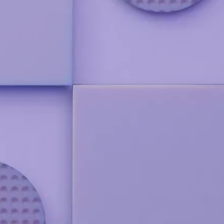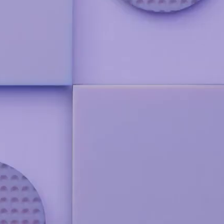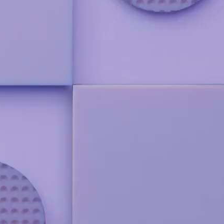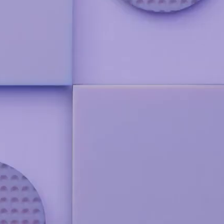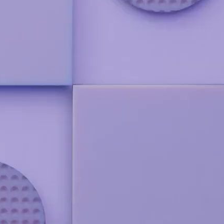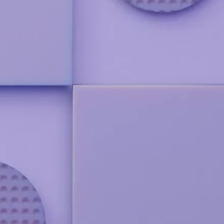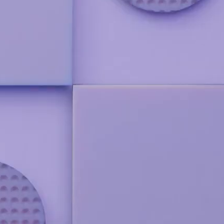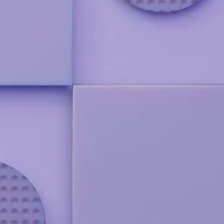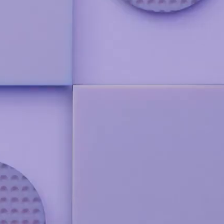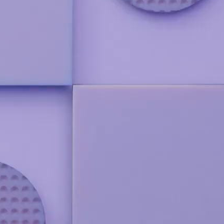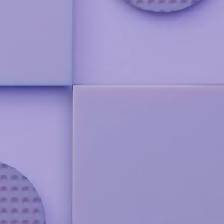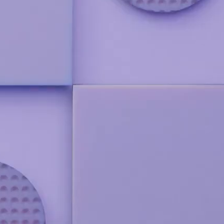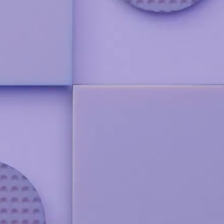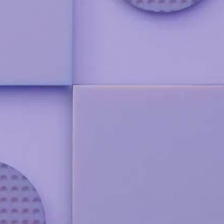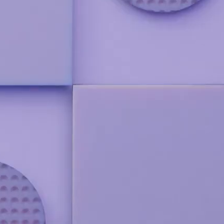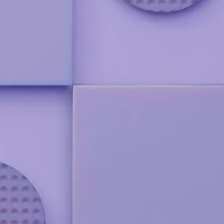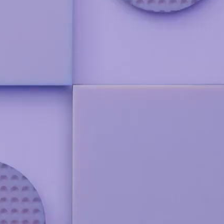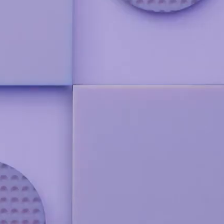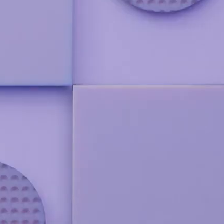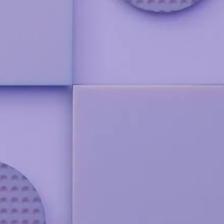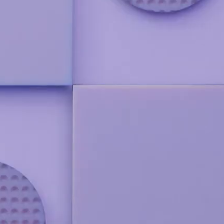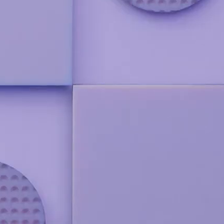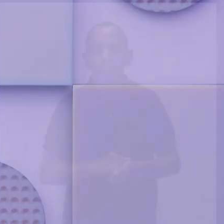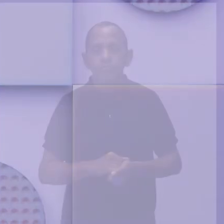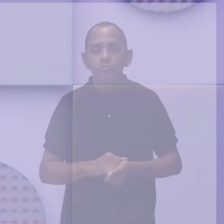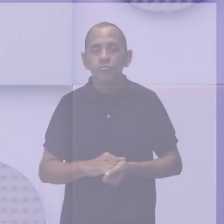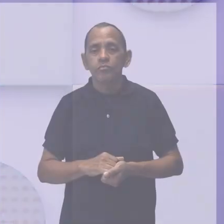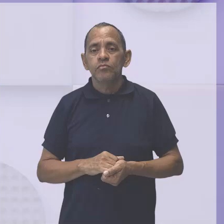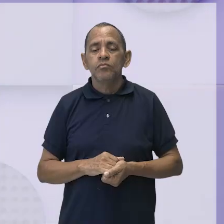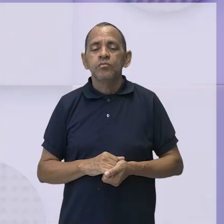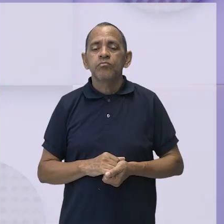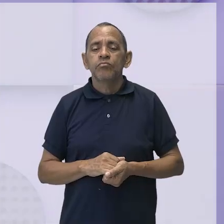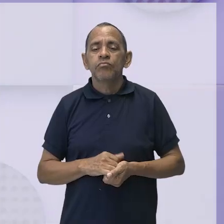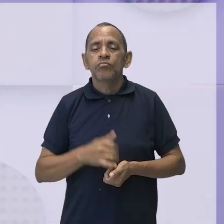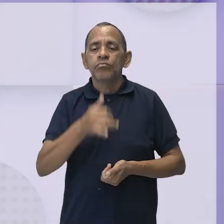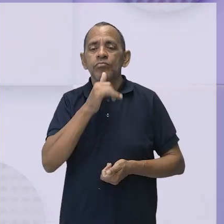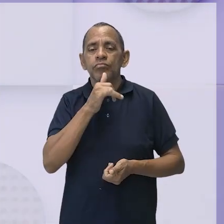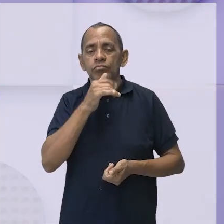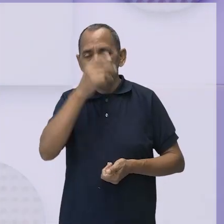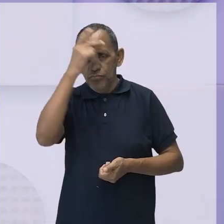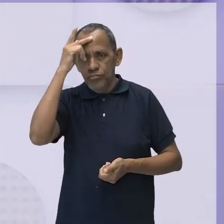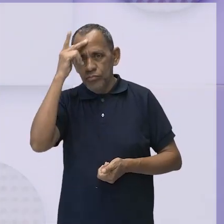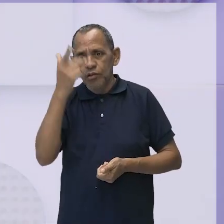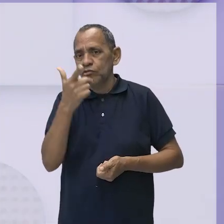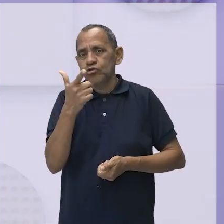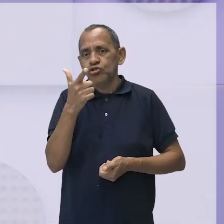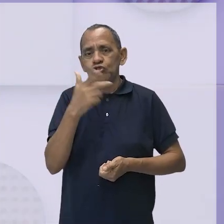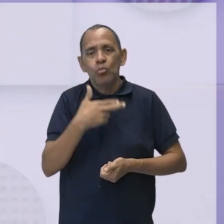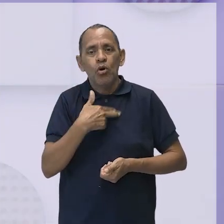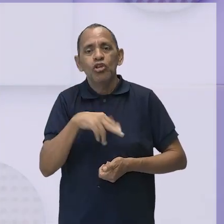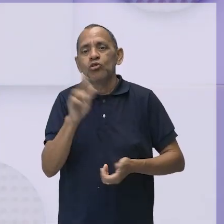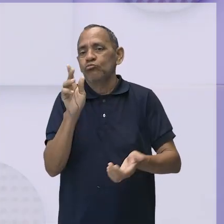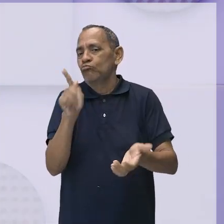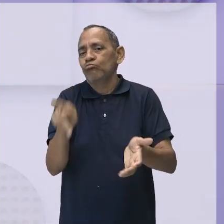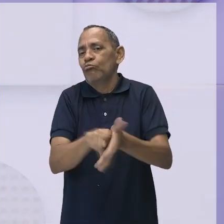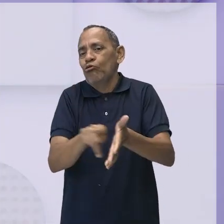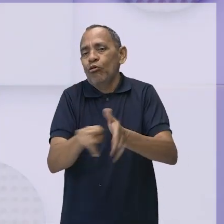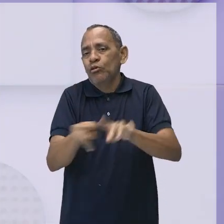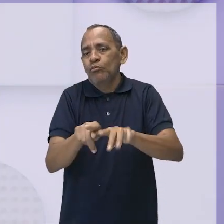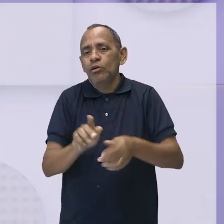que não tinha uma religião definida, mas acreditava na humanidade. Então, tem muita